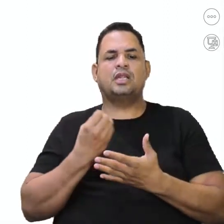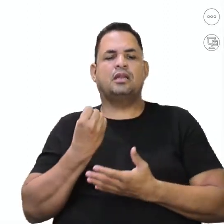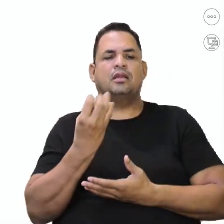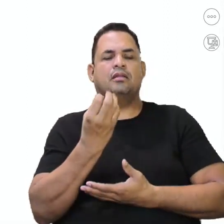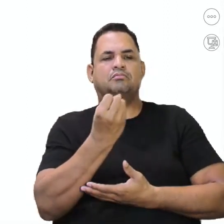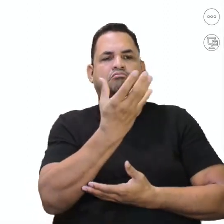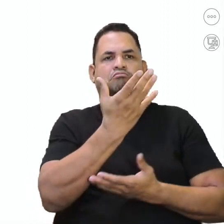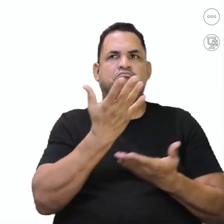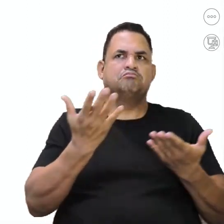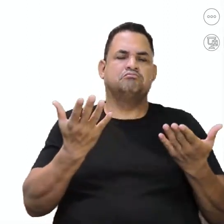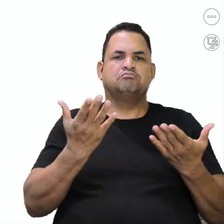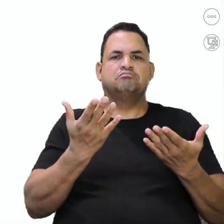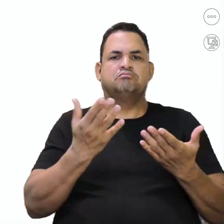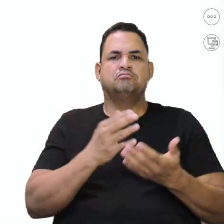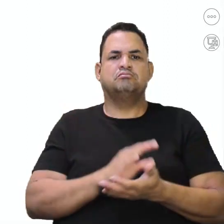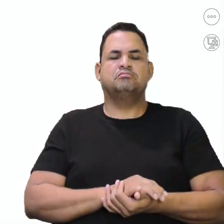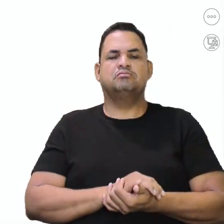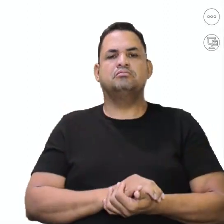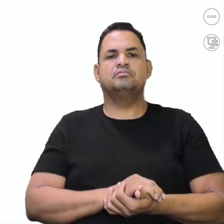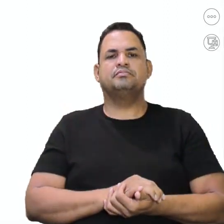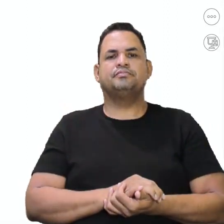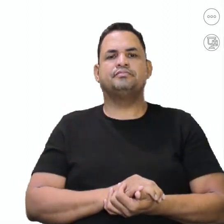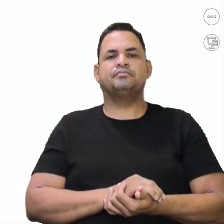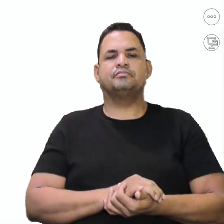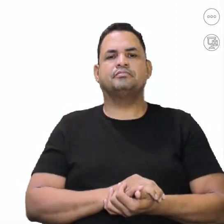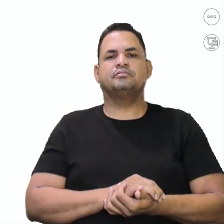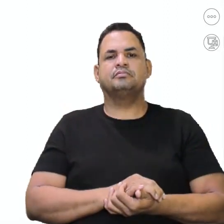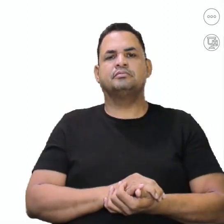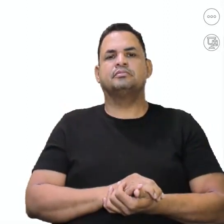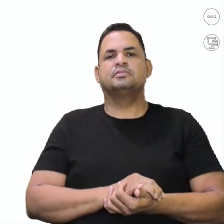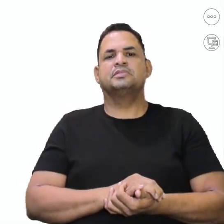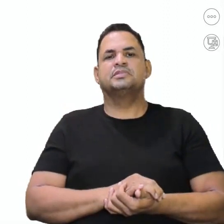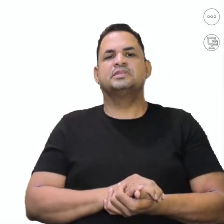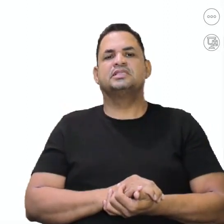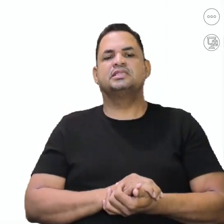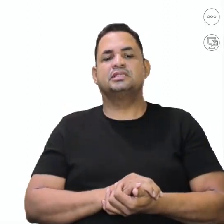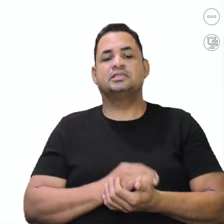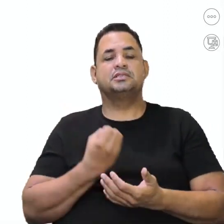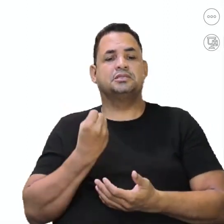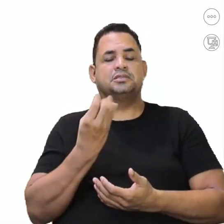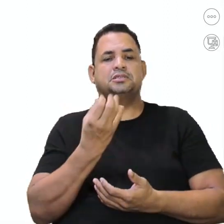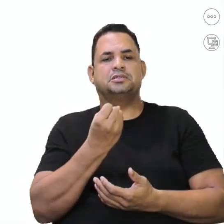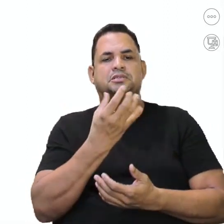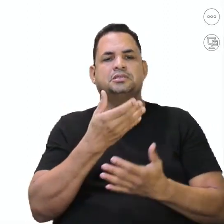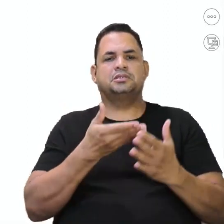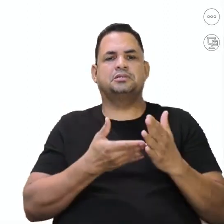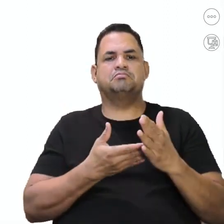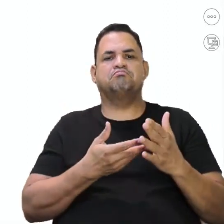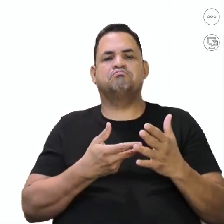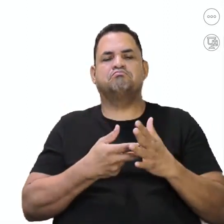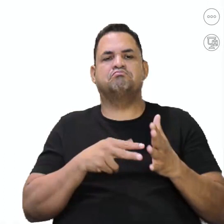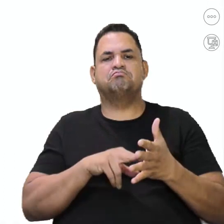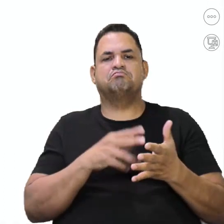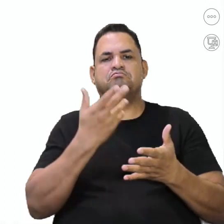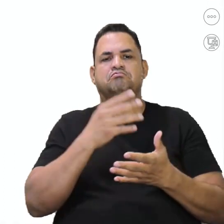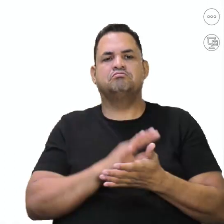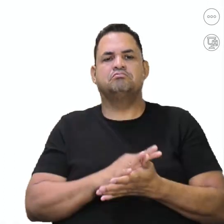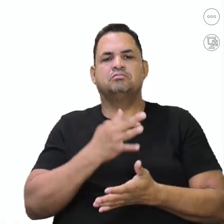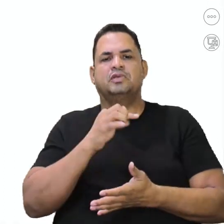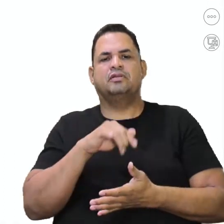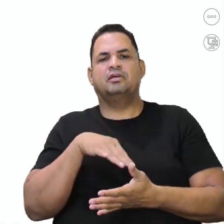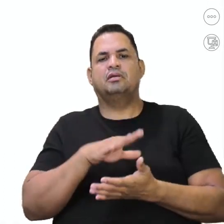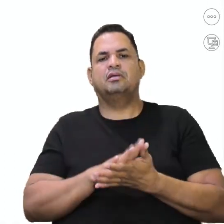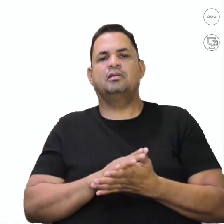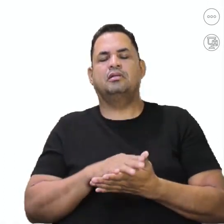voa. Fly, né? Só a palavra fly, terminando no Y, ela significa voar. Flyer com esse